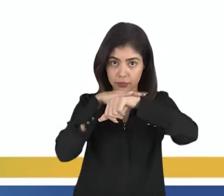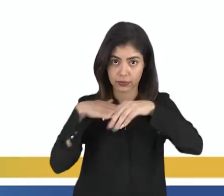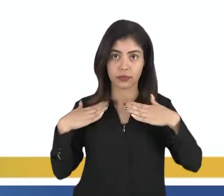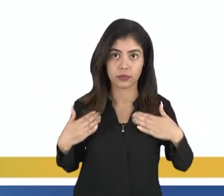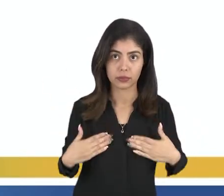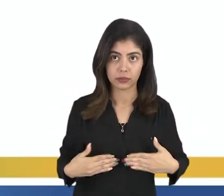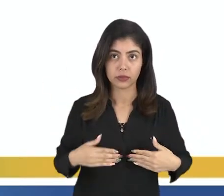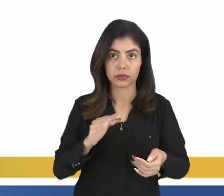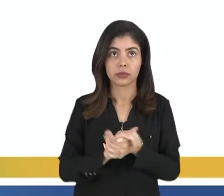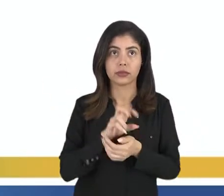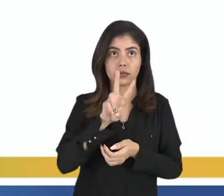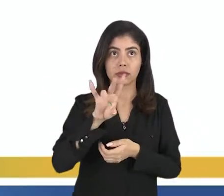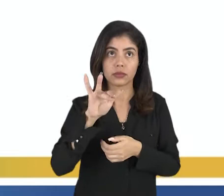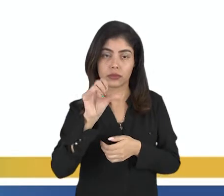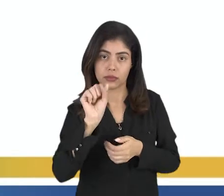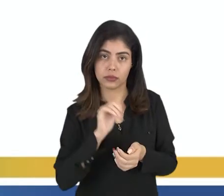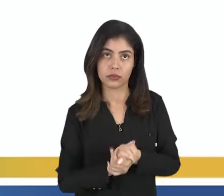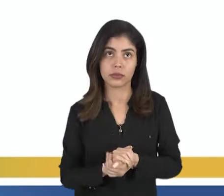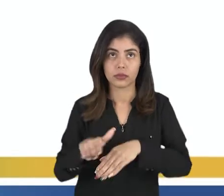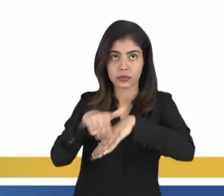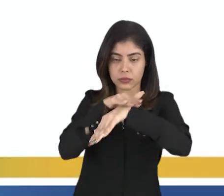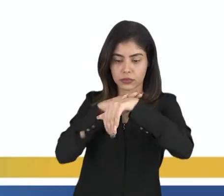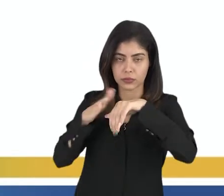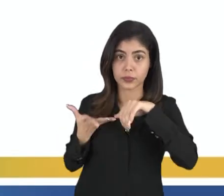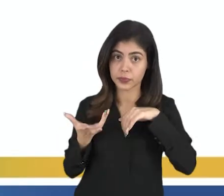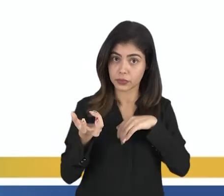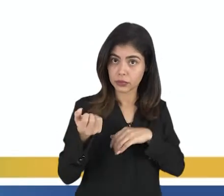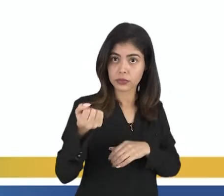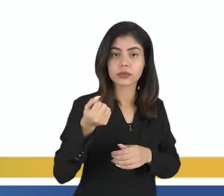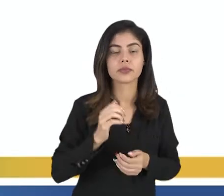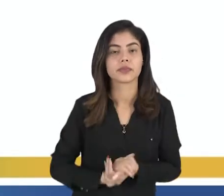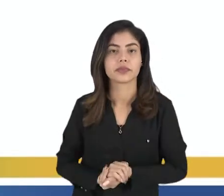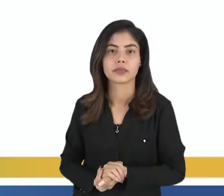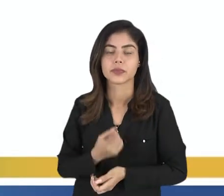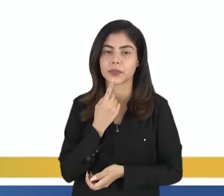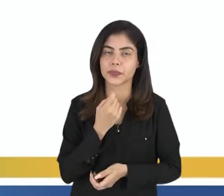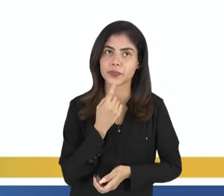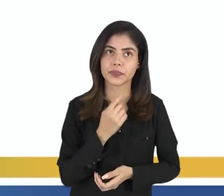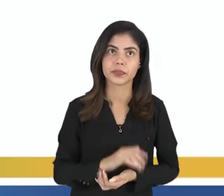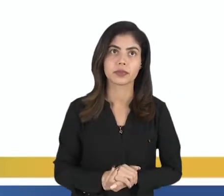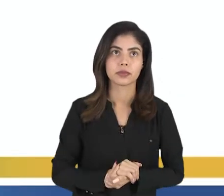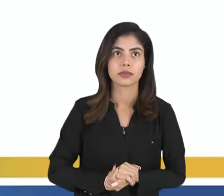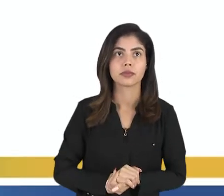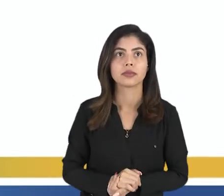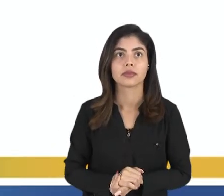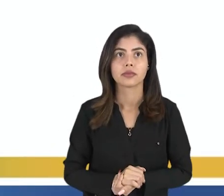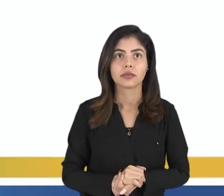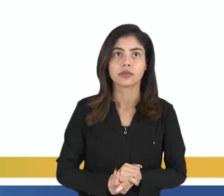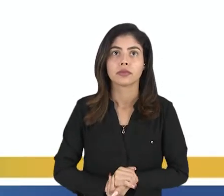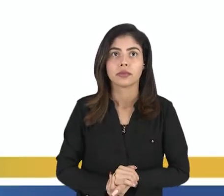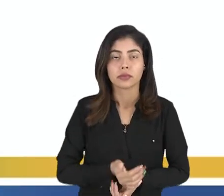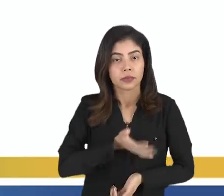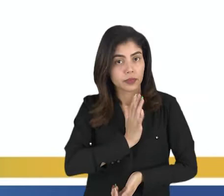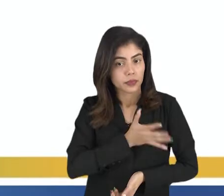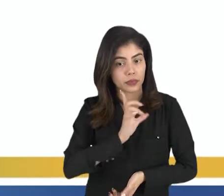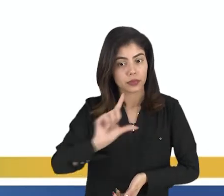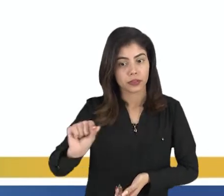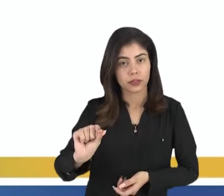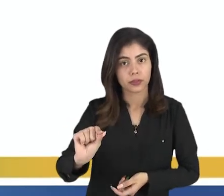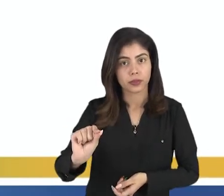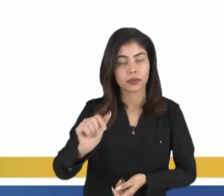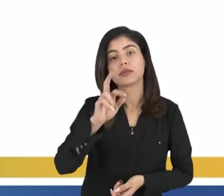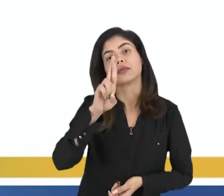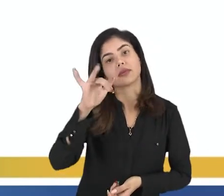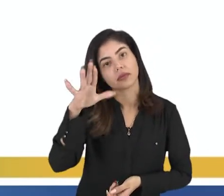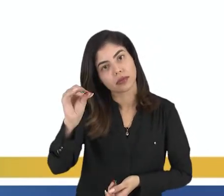tecidos. É através das veias, né, que os tecidos recebem o sangue. Sai do coração